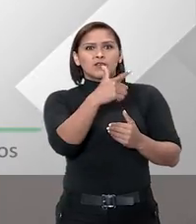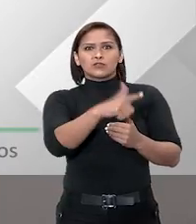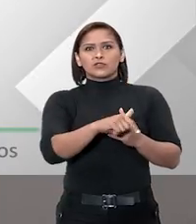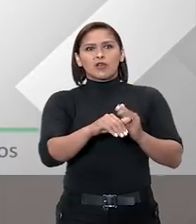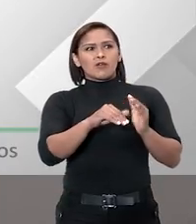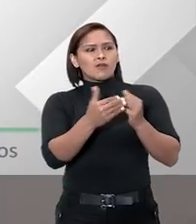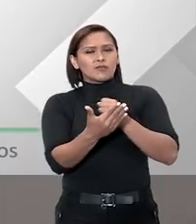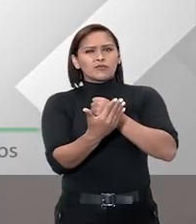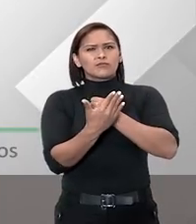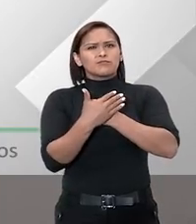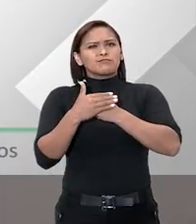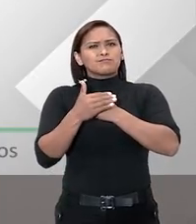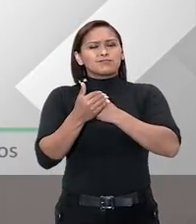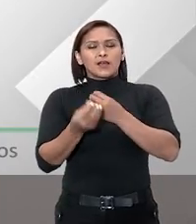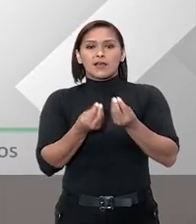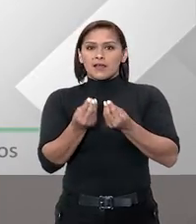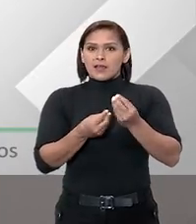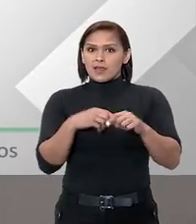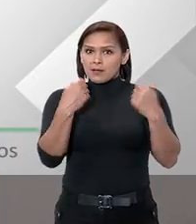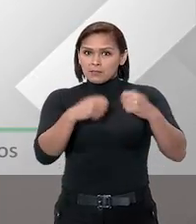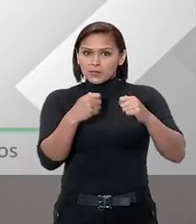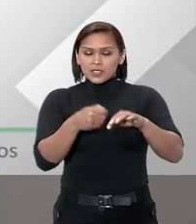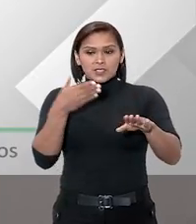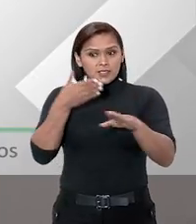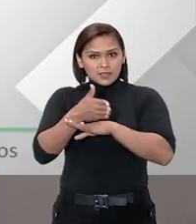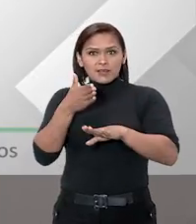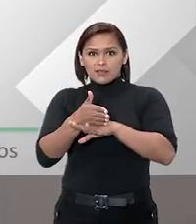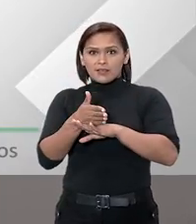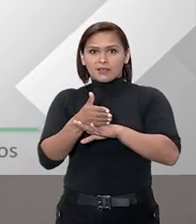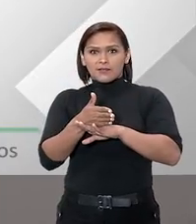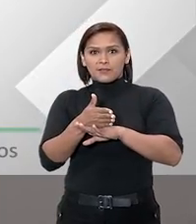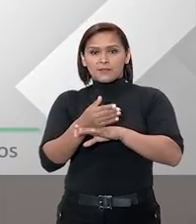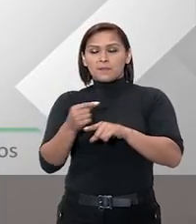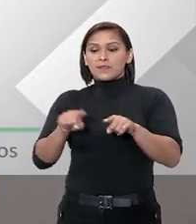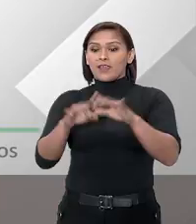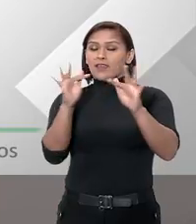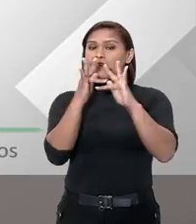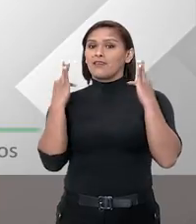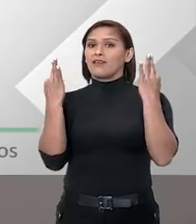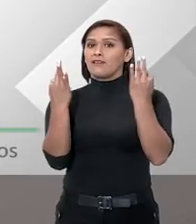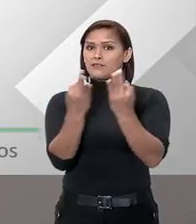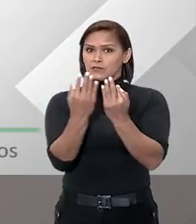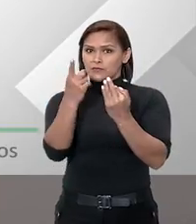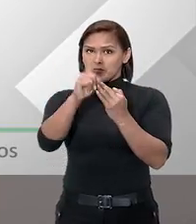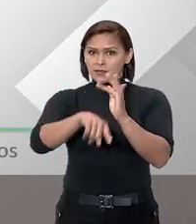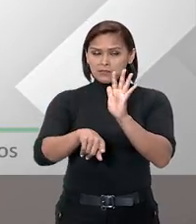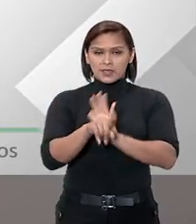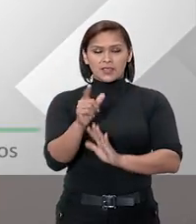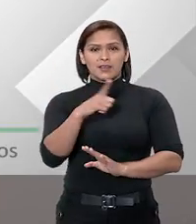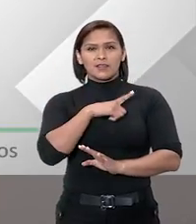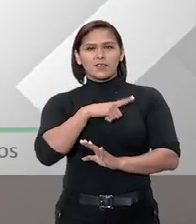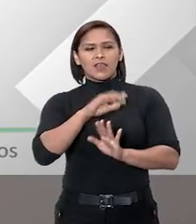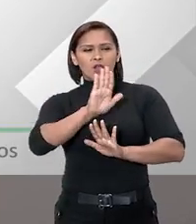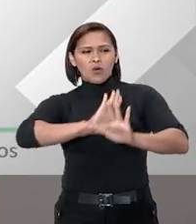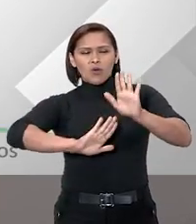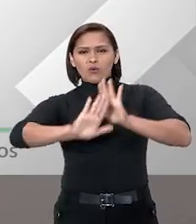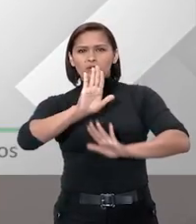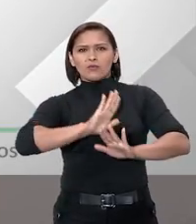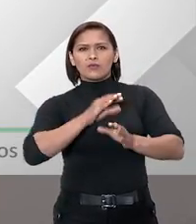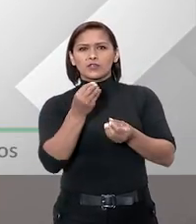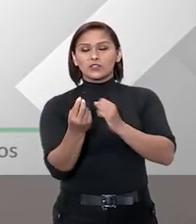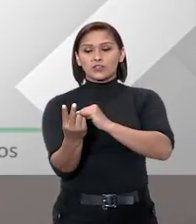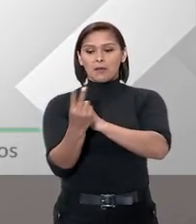sendo resguardados, é preciso uma intervenção. E na família... Há que ter esse cuidado